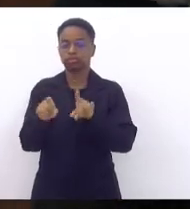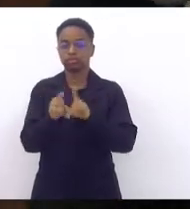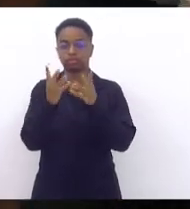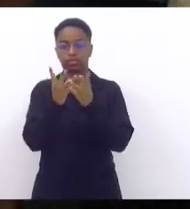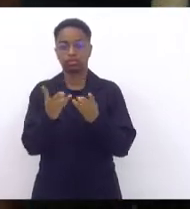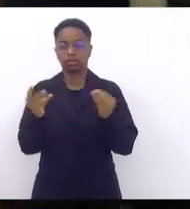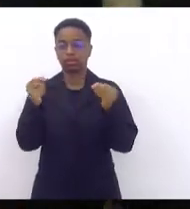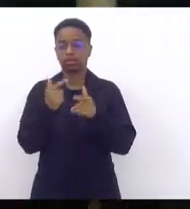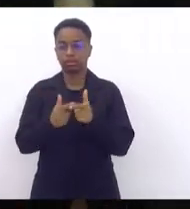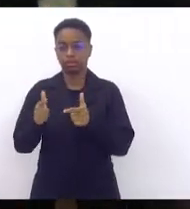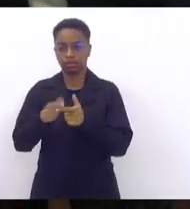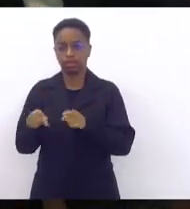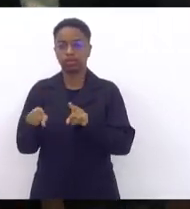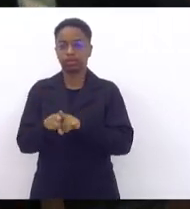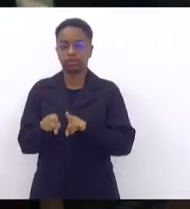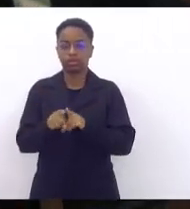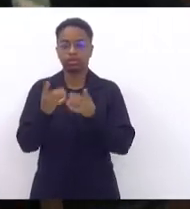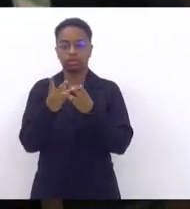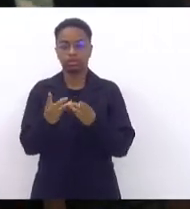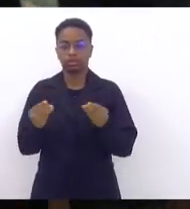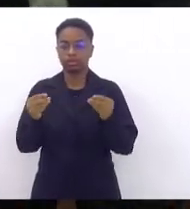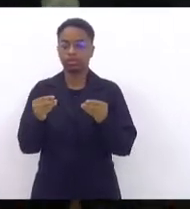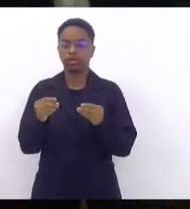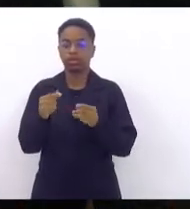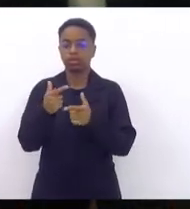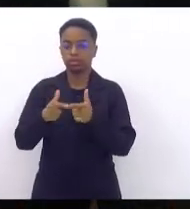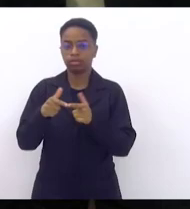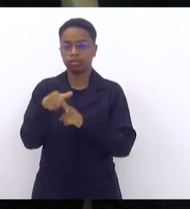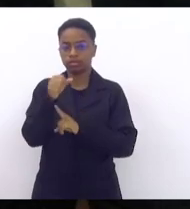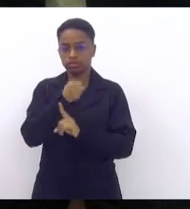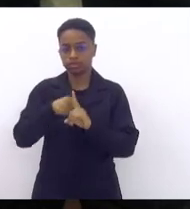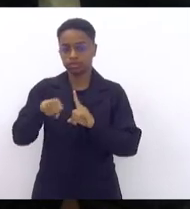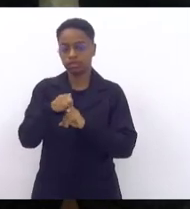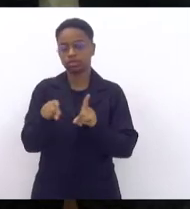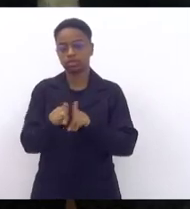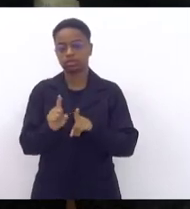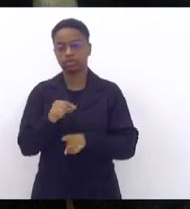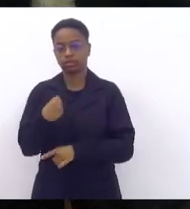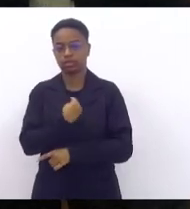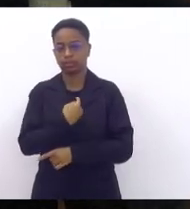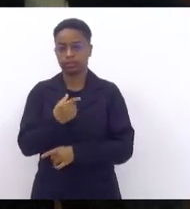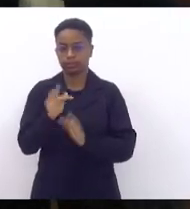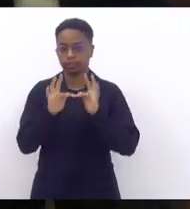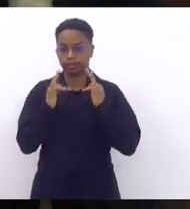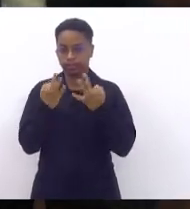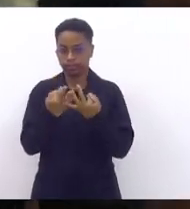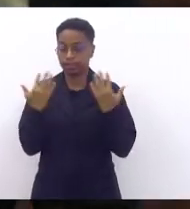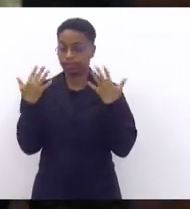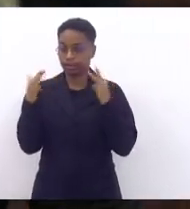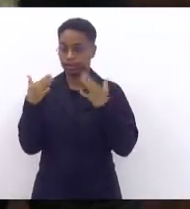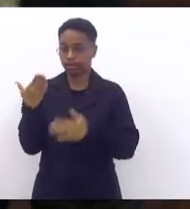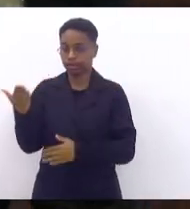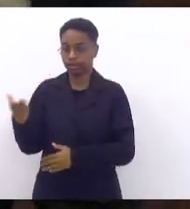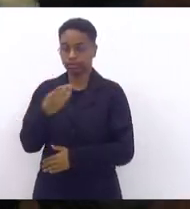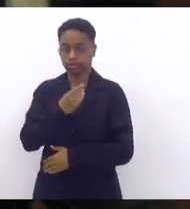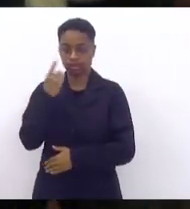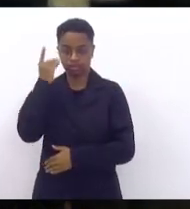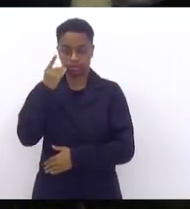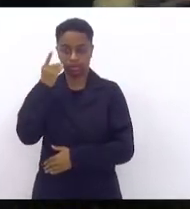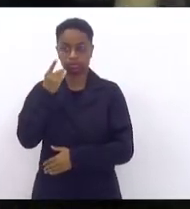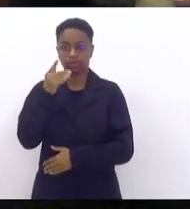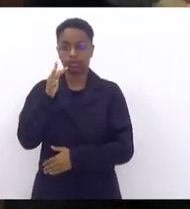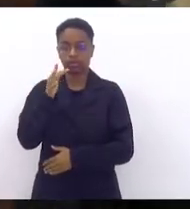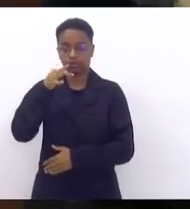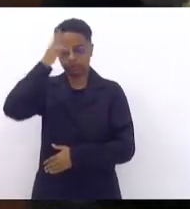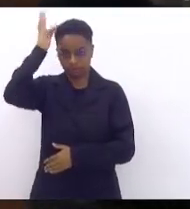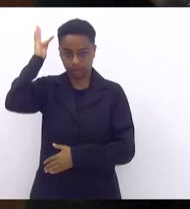um drama para a nossa sociedade, para as nossas famílias. Então, te parabenizar, meu irmão, o deputado Fred Pacheco, pelo seu protagonismo